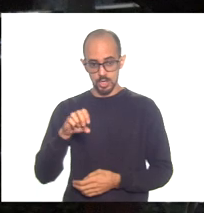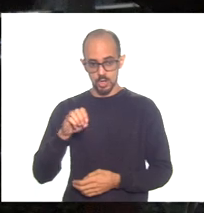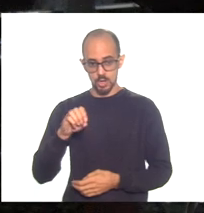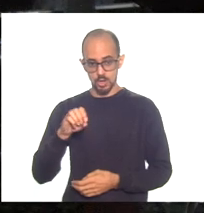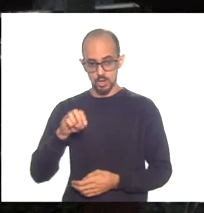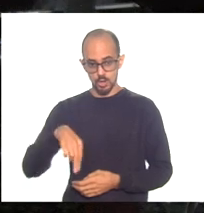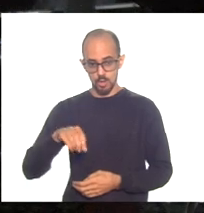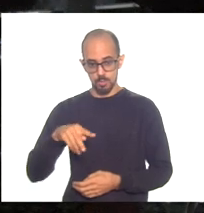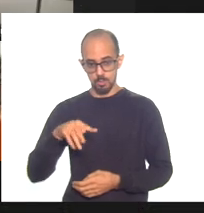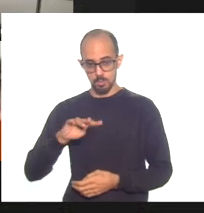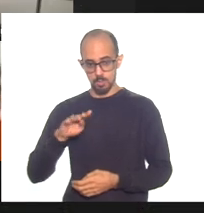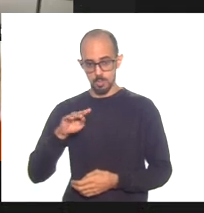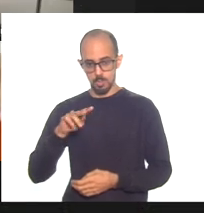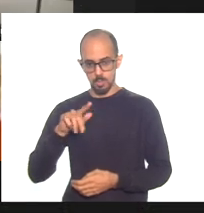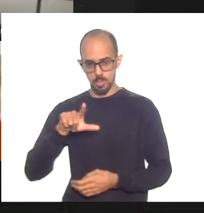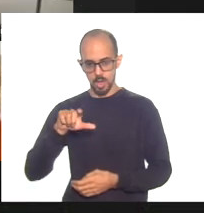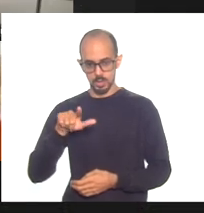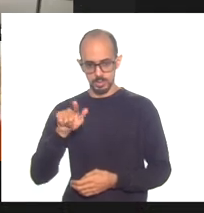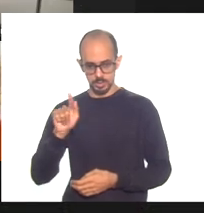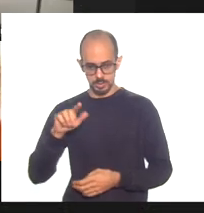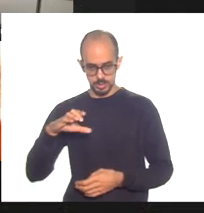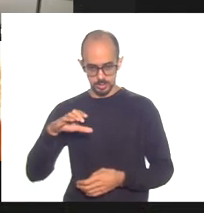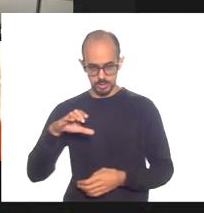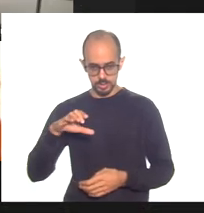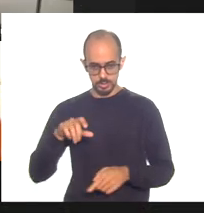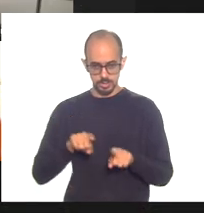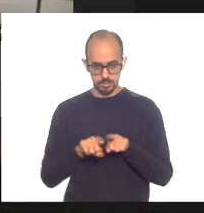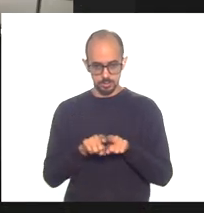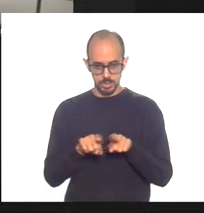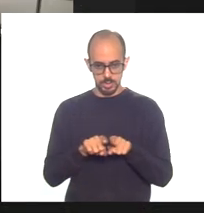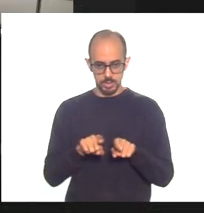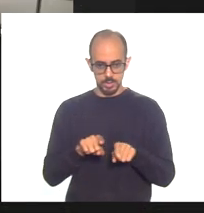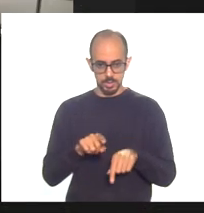senhor presidente, por favor. Luiz Paulo,